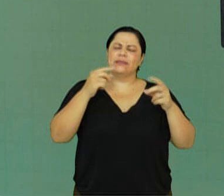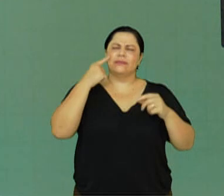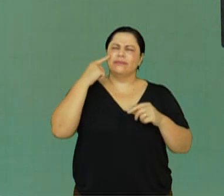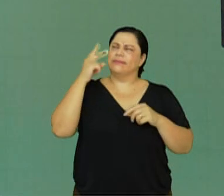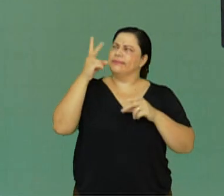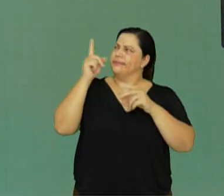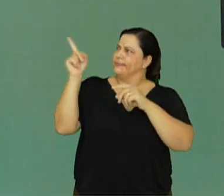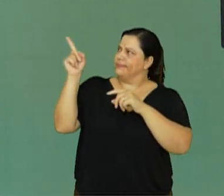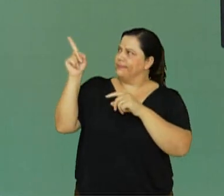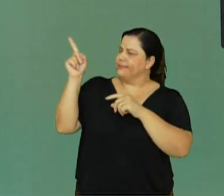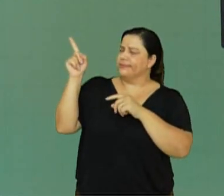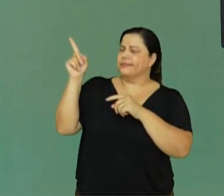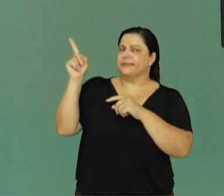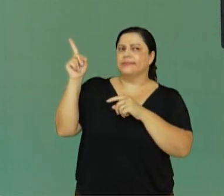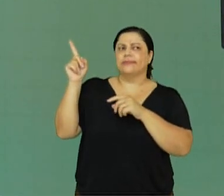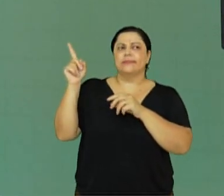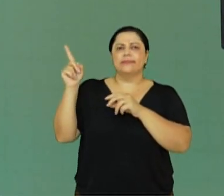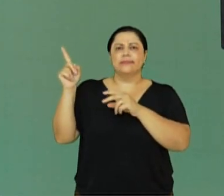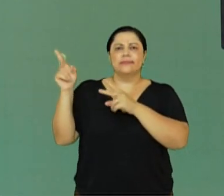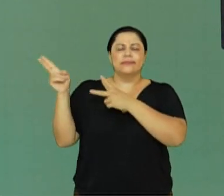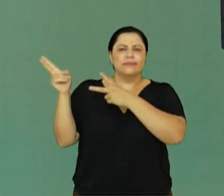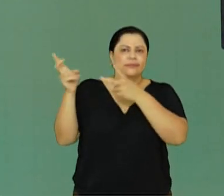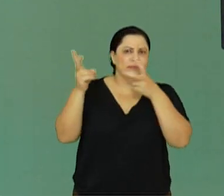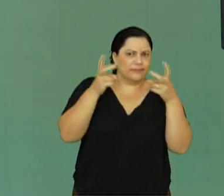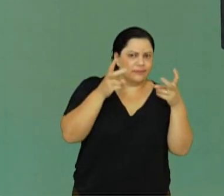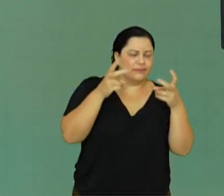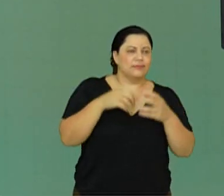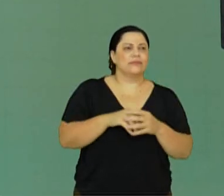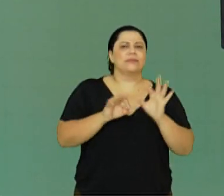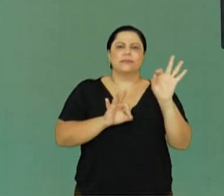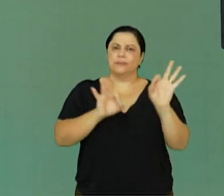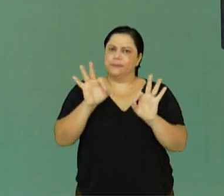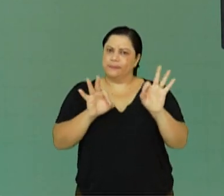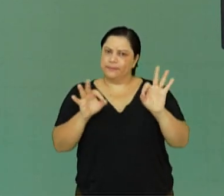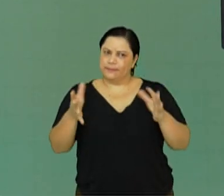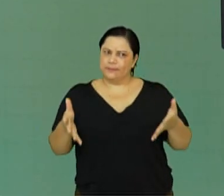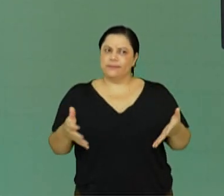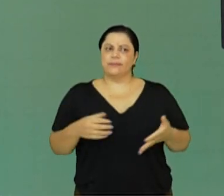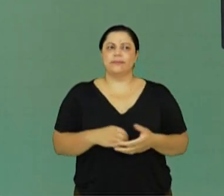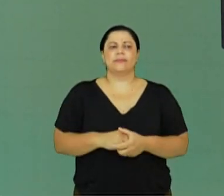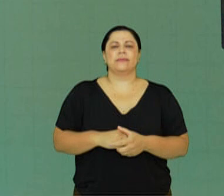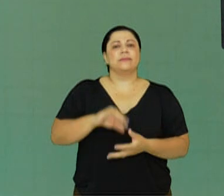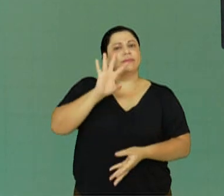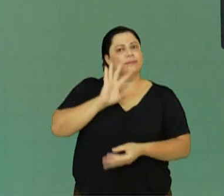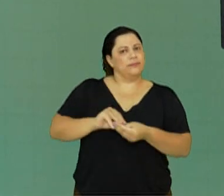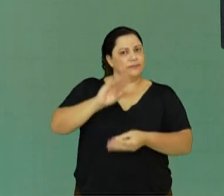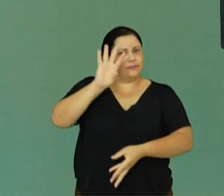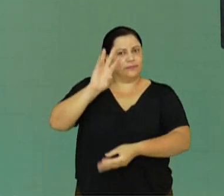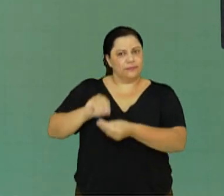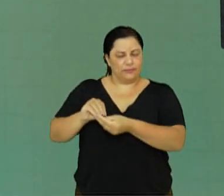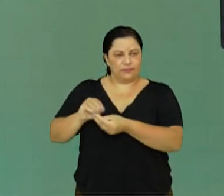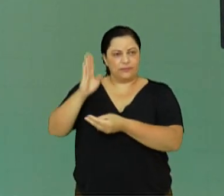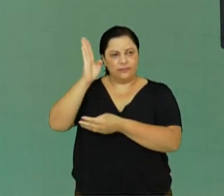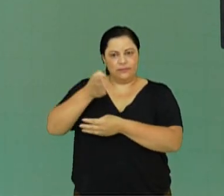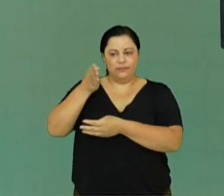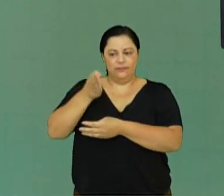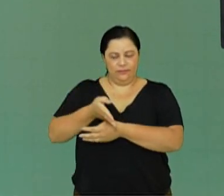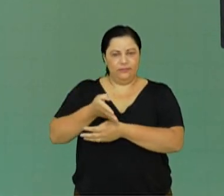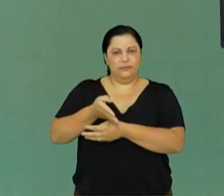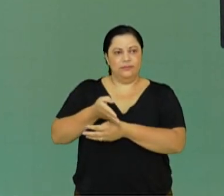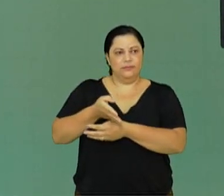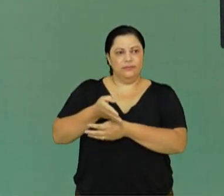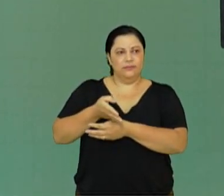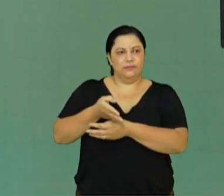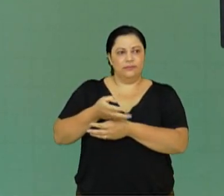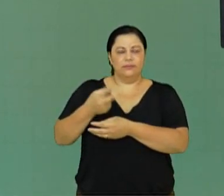tenho. É sempre bom a gente organizar dessa maneira. Agora, aqui eu posso simplificar o 3 com o 6. Aqui vai